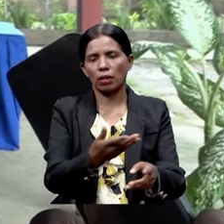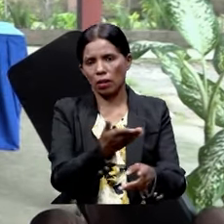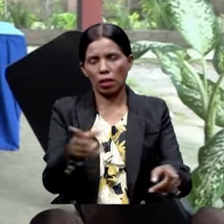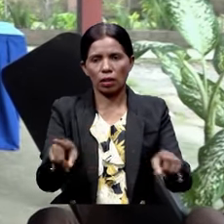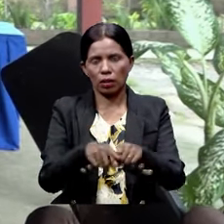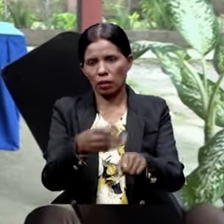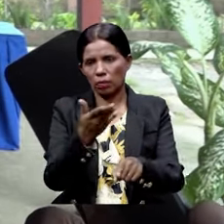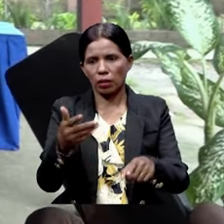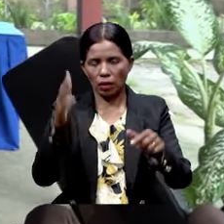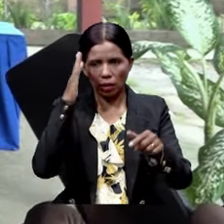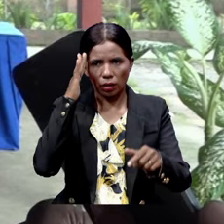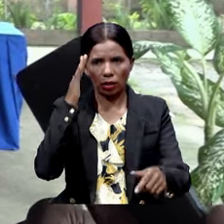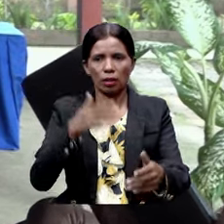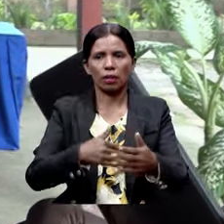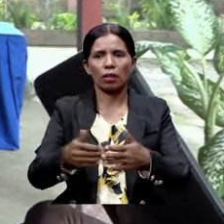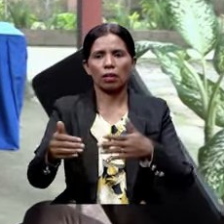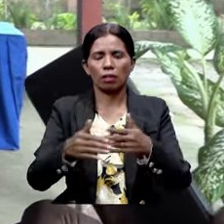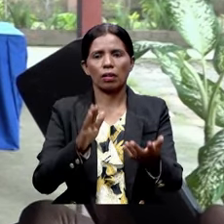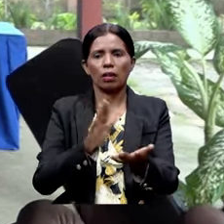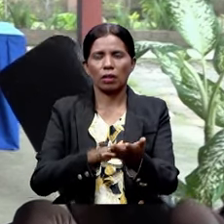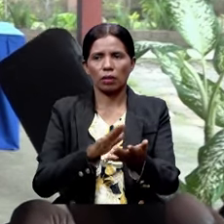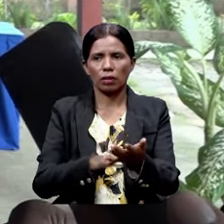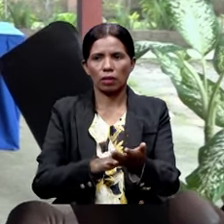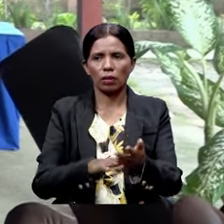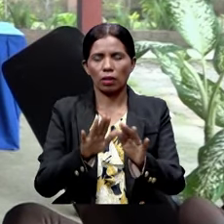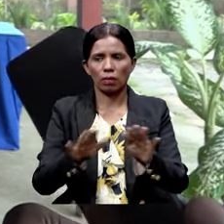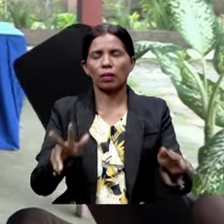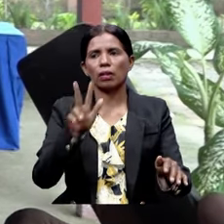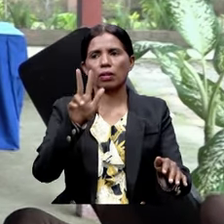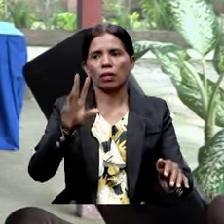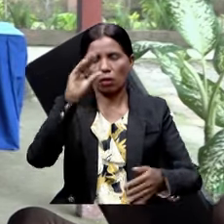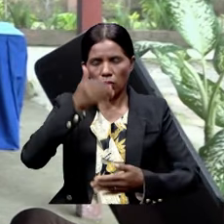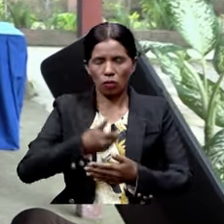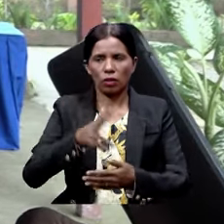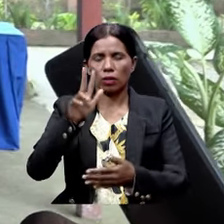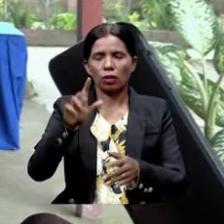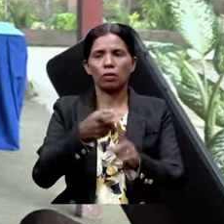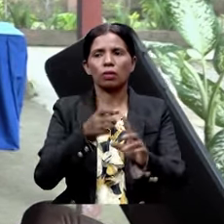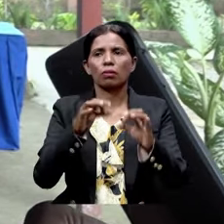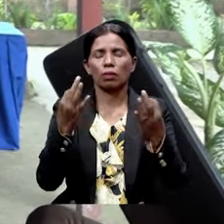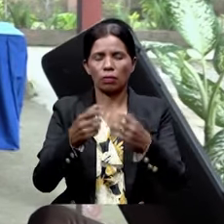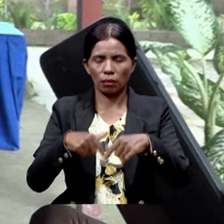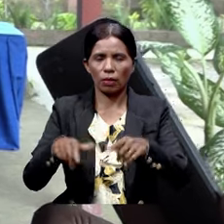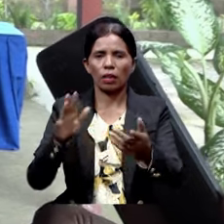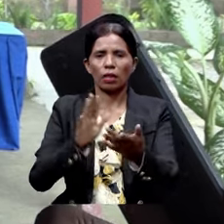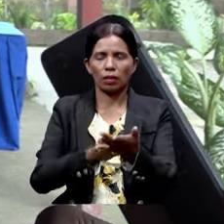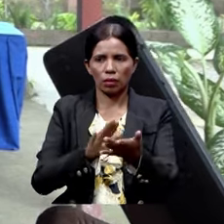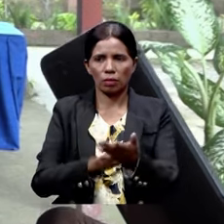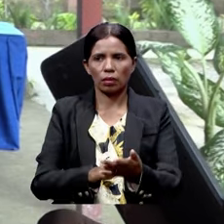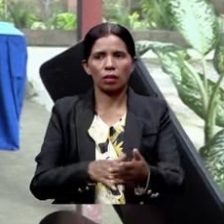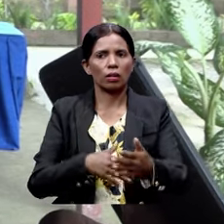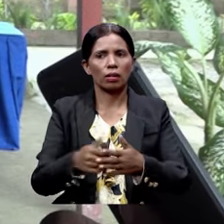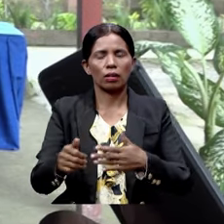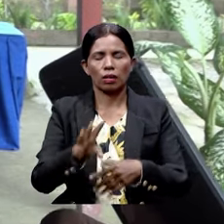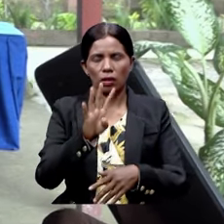rihatene, ia timor, dela ruma ia ensino básico, ida, ia labarek na intolu, uan na intolu husi família, ida mak ba escola, dela ruma bel